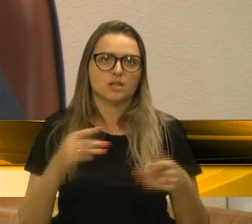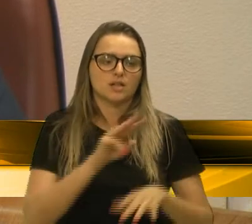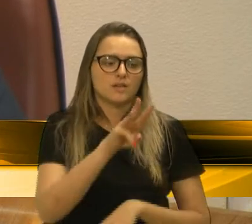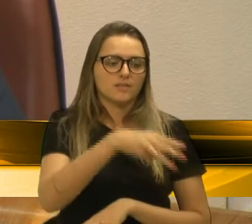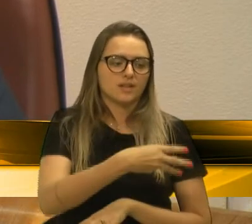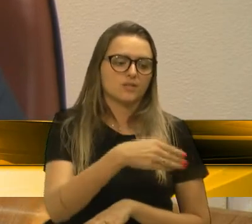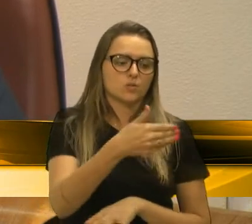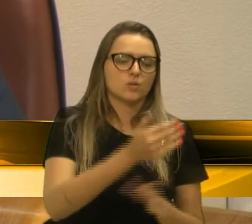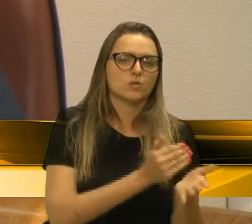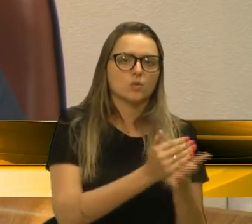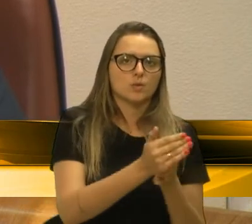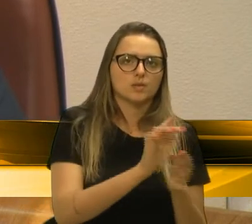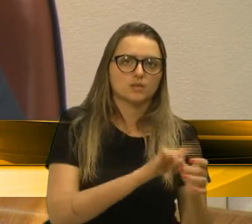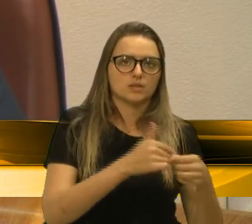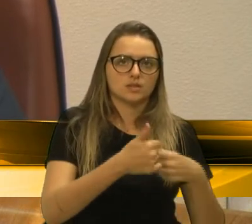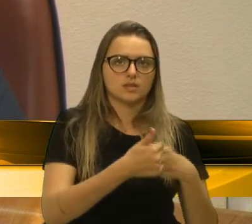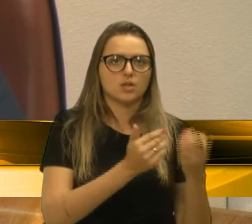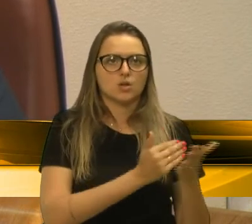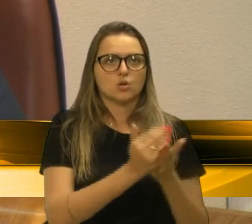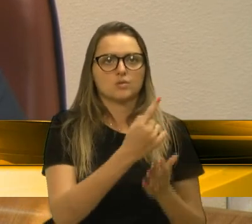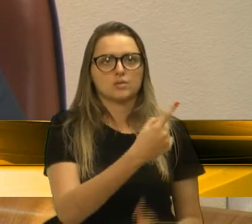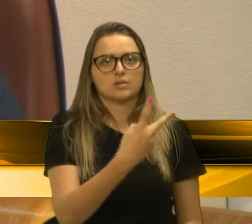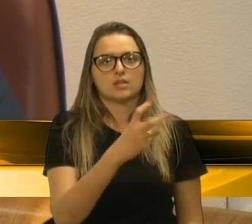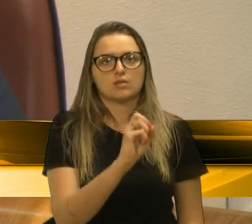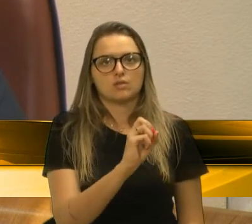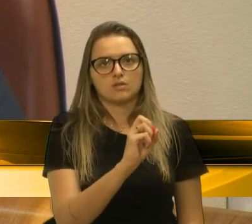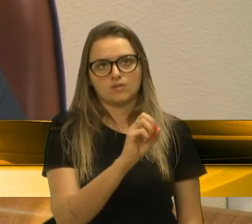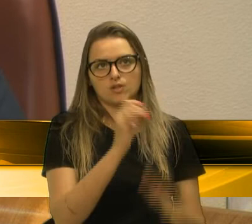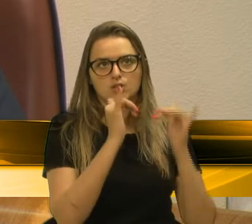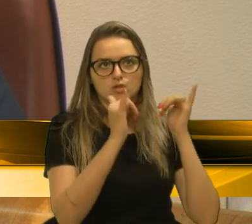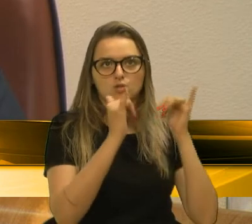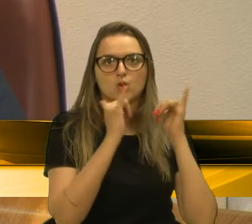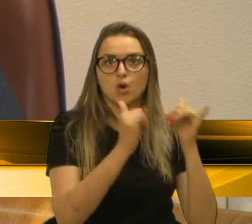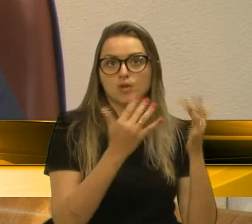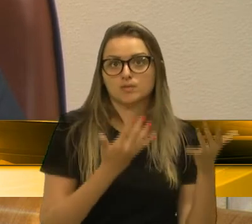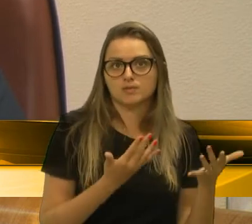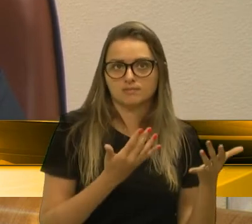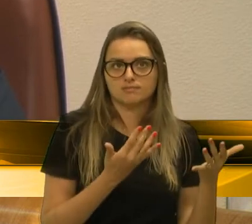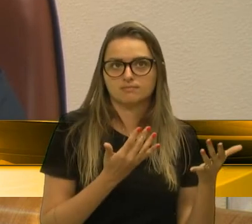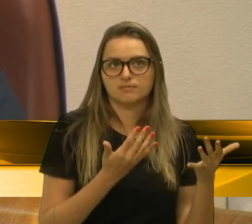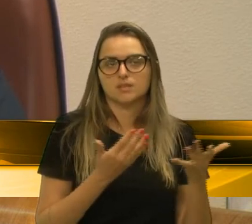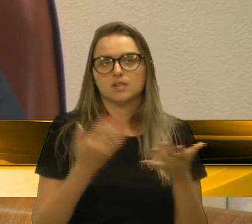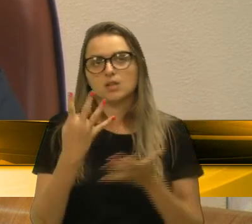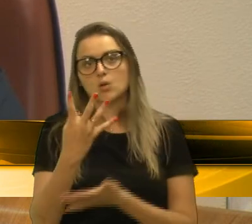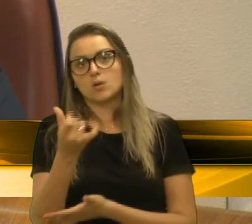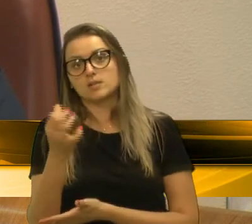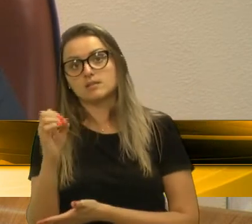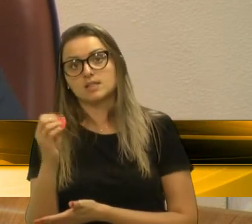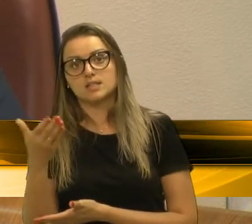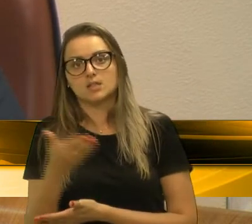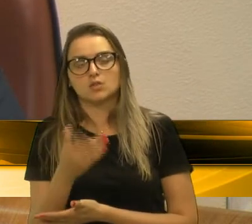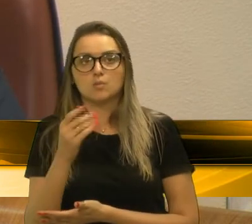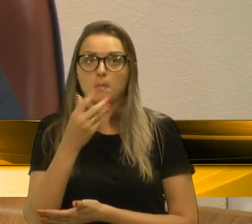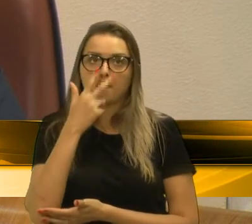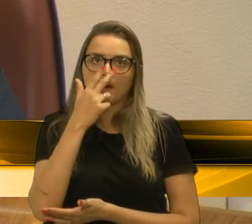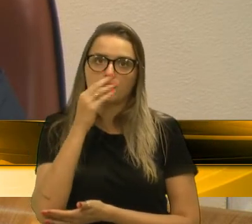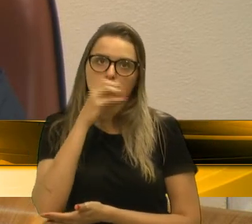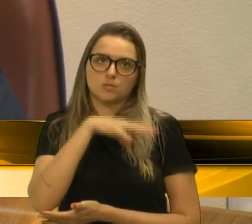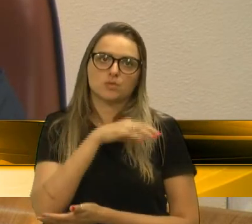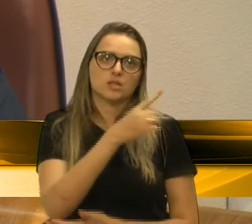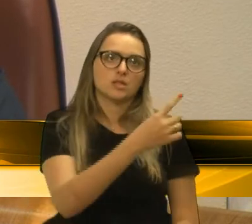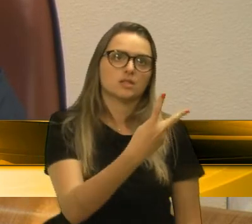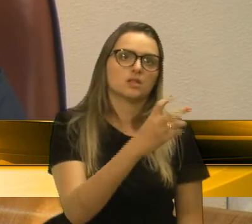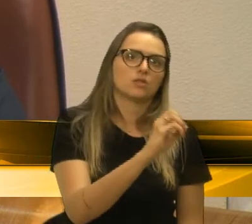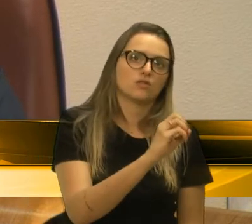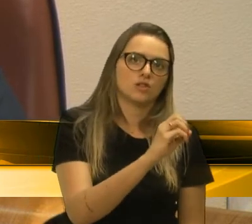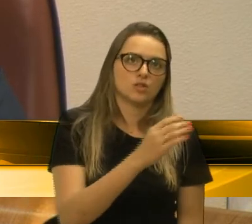começou na cidade, começou com 120 veículos. Então, nós estamos falando aqui no lote 160, não me parece um absurdo. E a Visat passou de 120